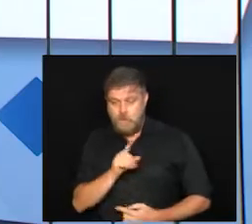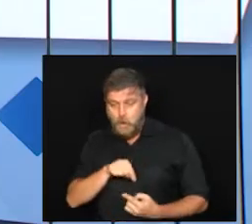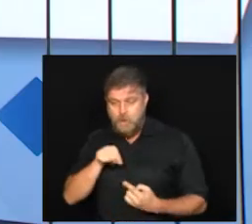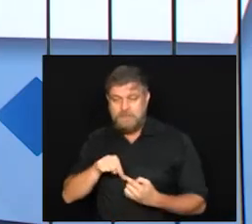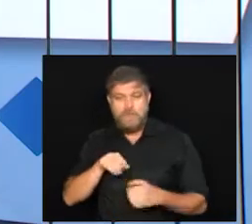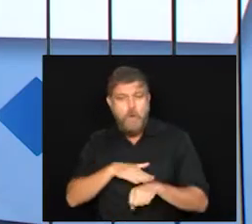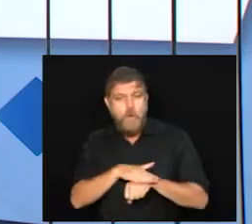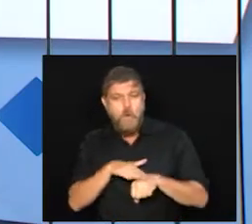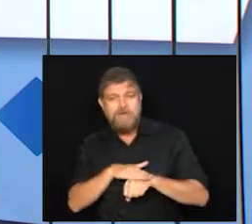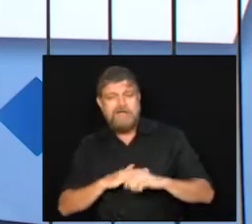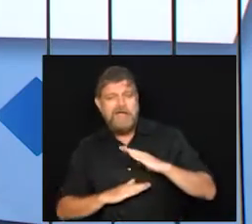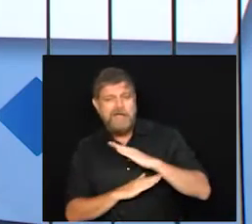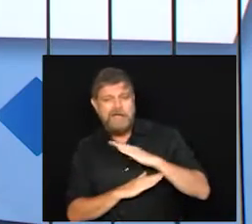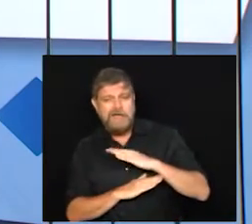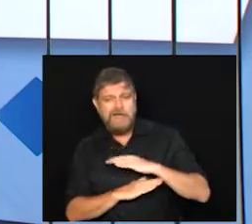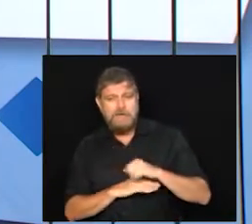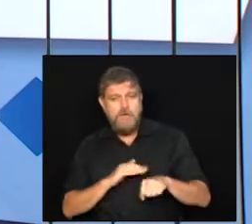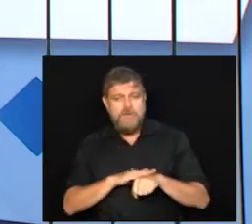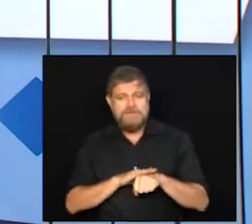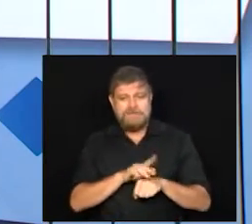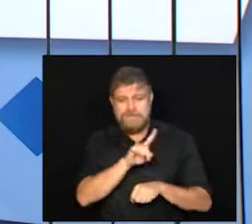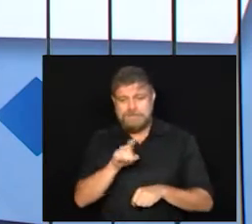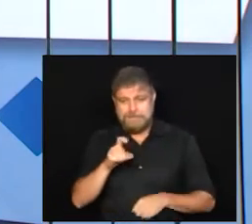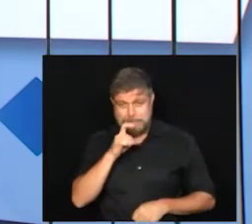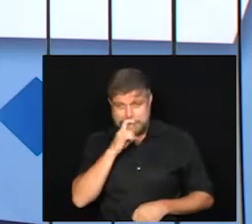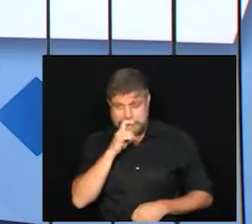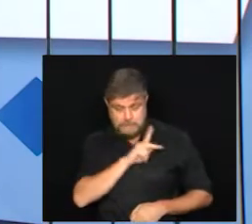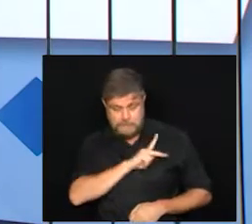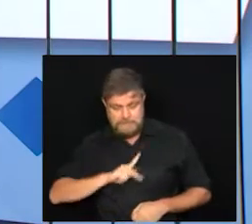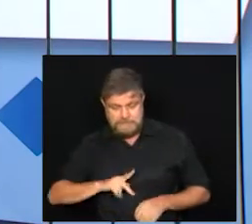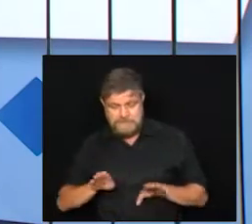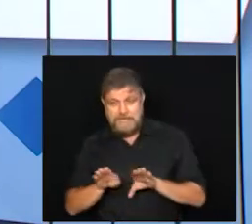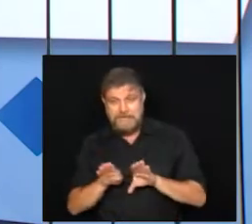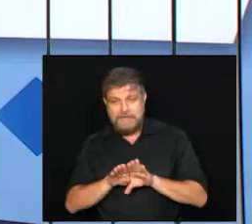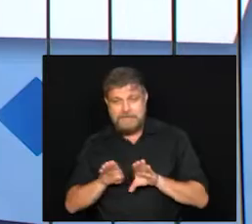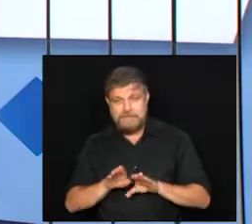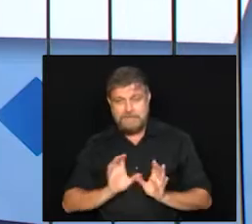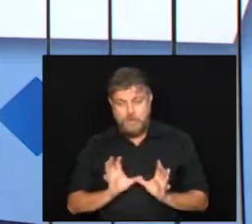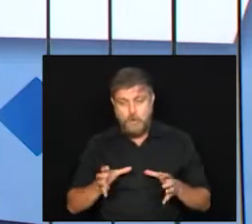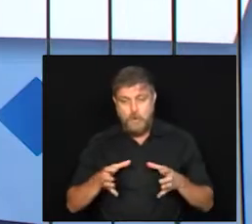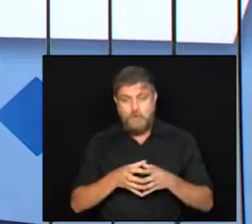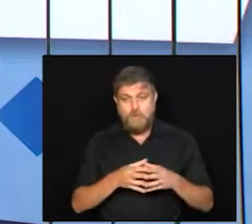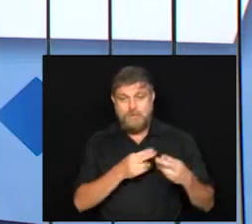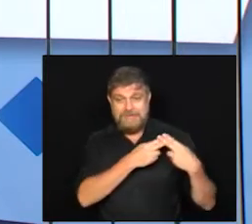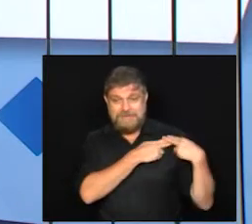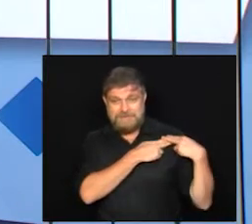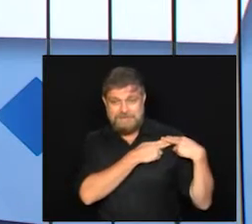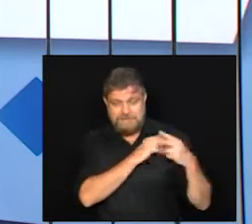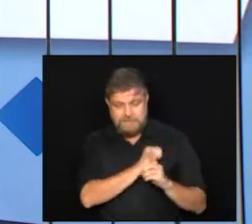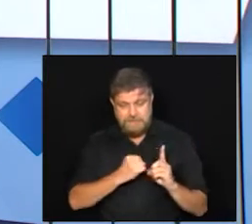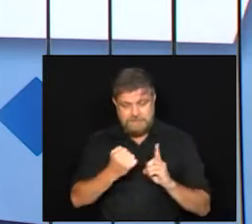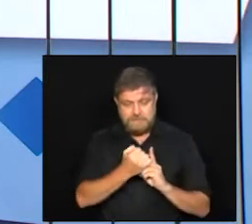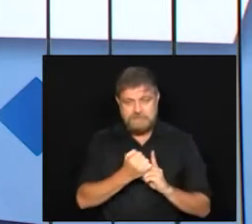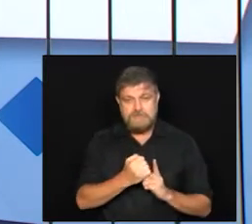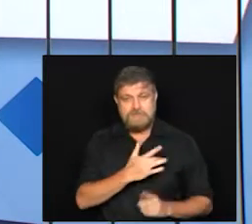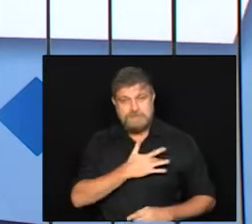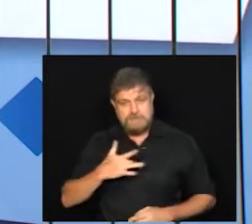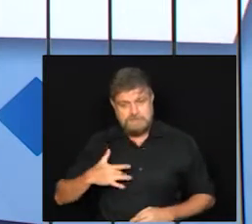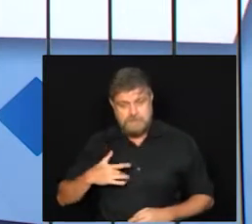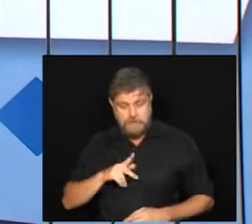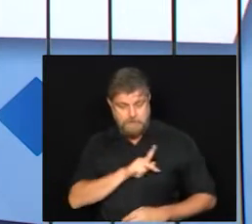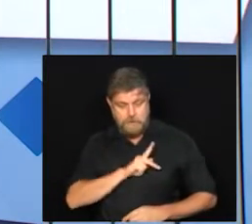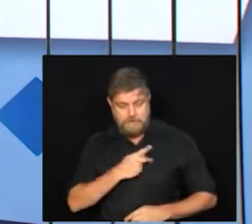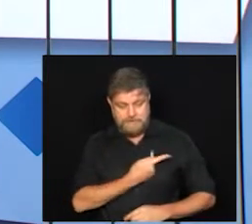com a Câmara, com o presidente Zé Carlos e também com o presidente da Comissão de Política Social e Saúde, o vereador Paulo